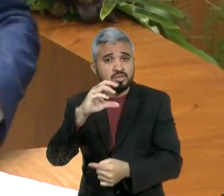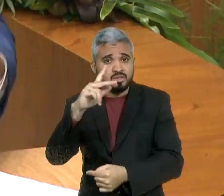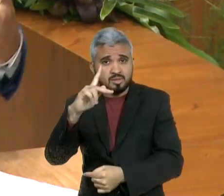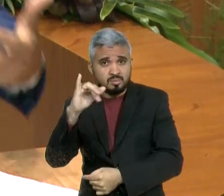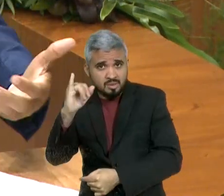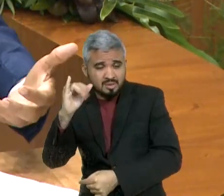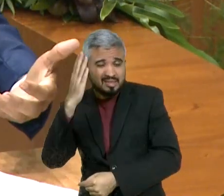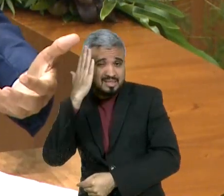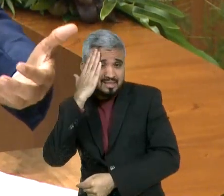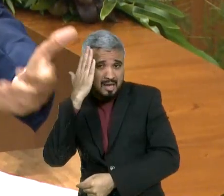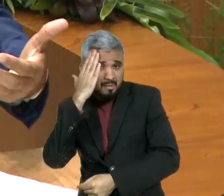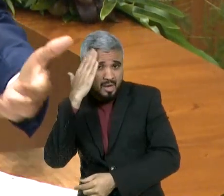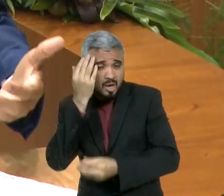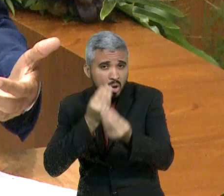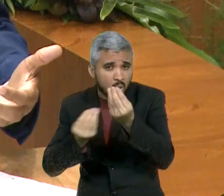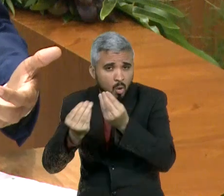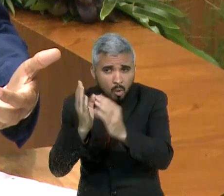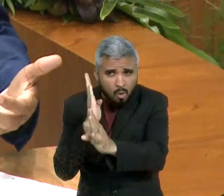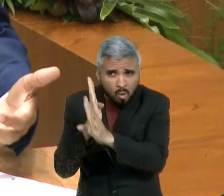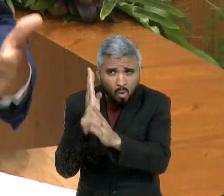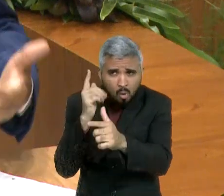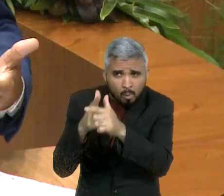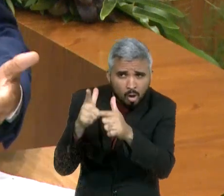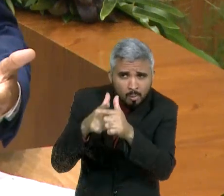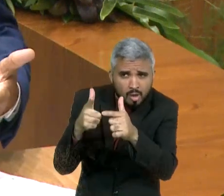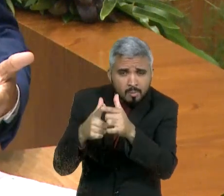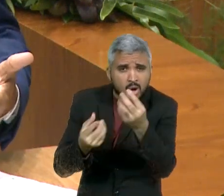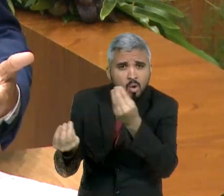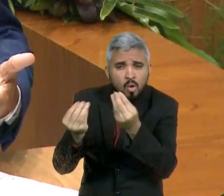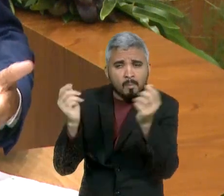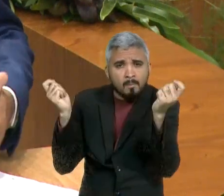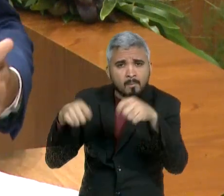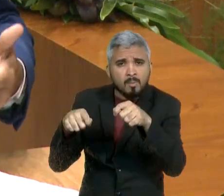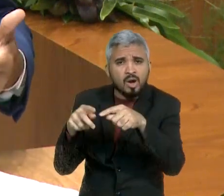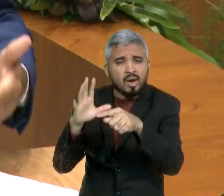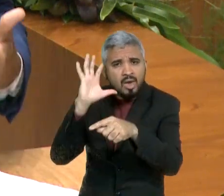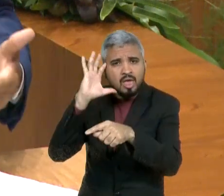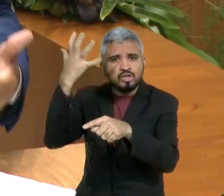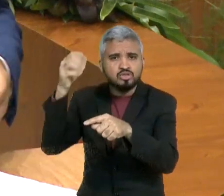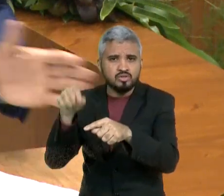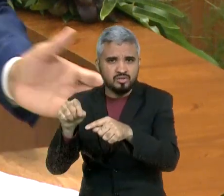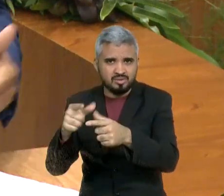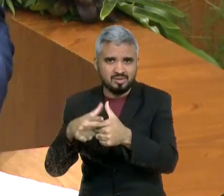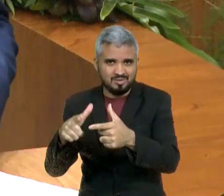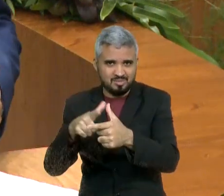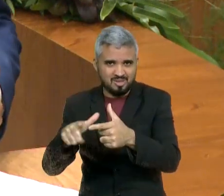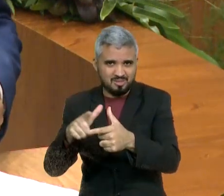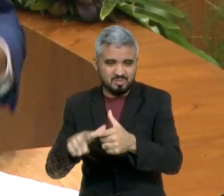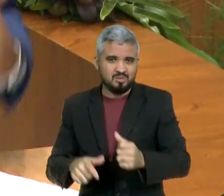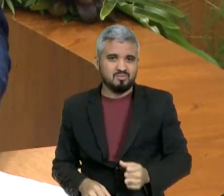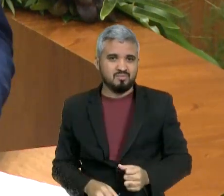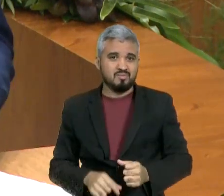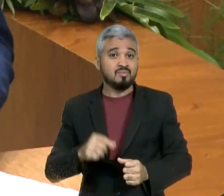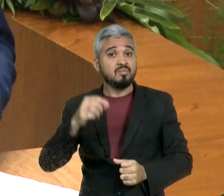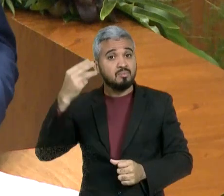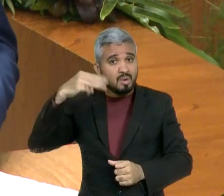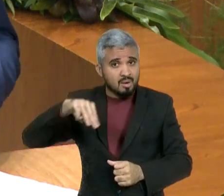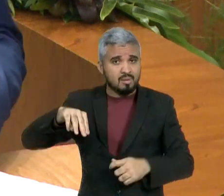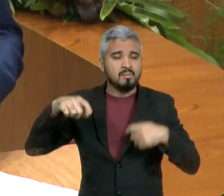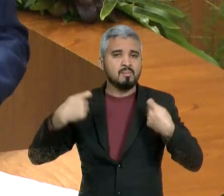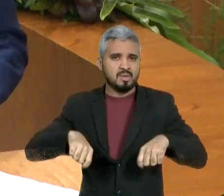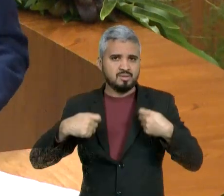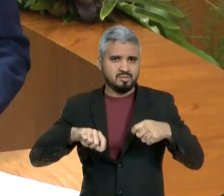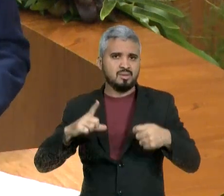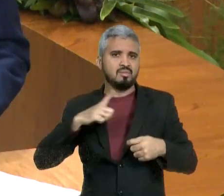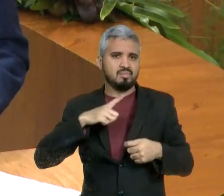esses problemas. Dar à população do Estado do Maranhão, entregar à população do Estado do Maranhão uma telefonia fixa e móvel de qualidade,